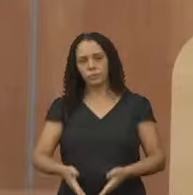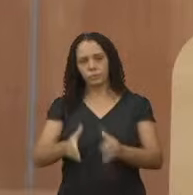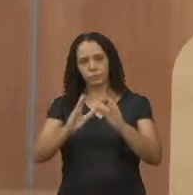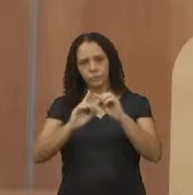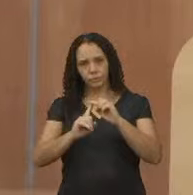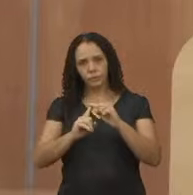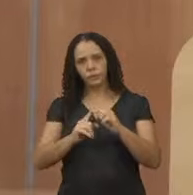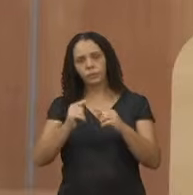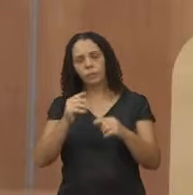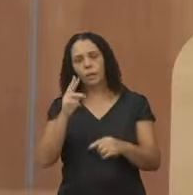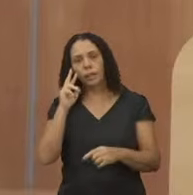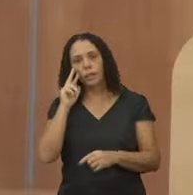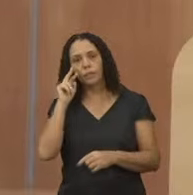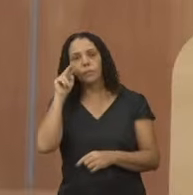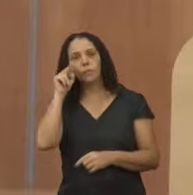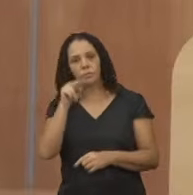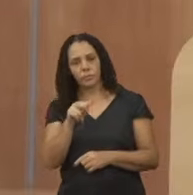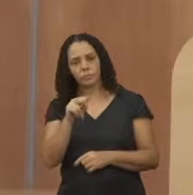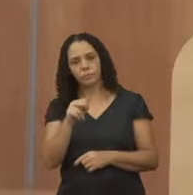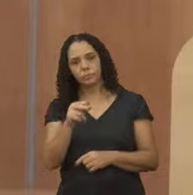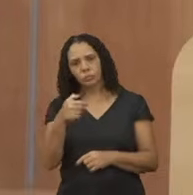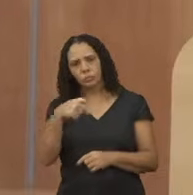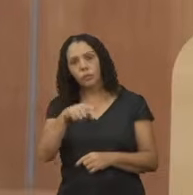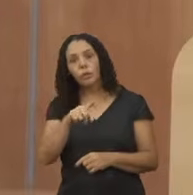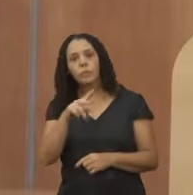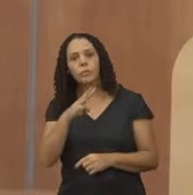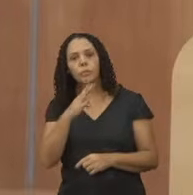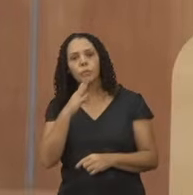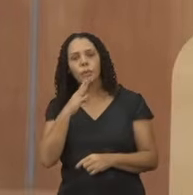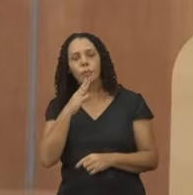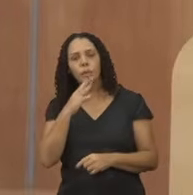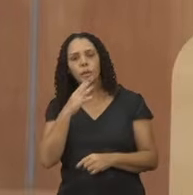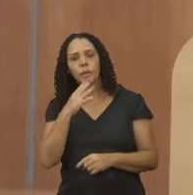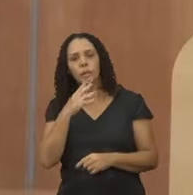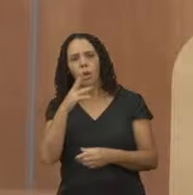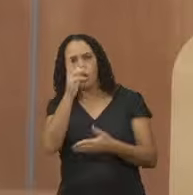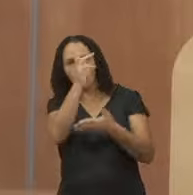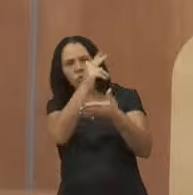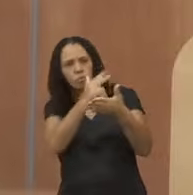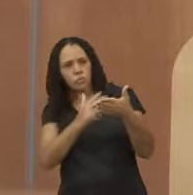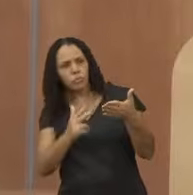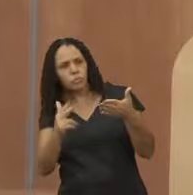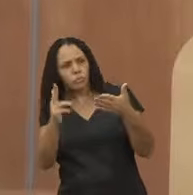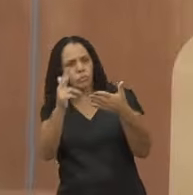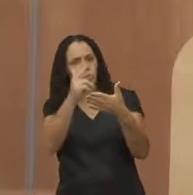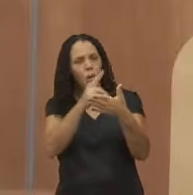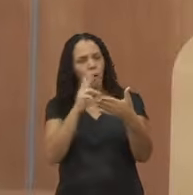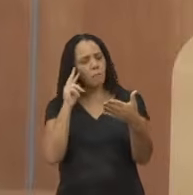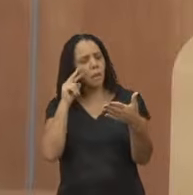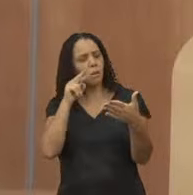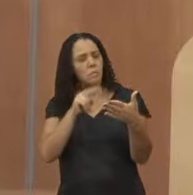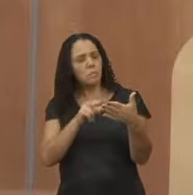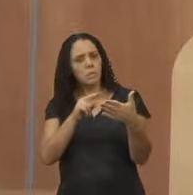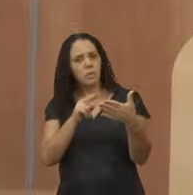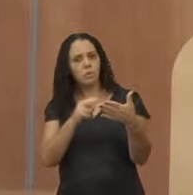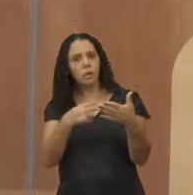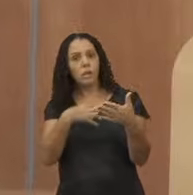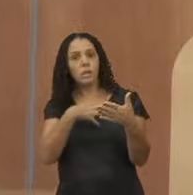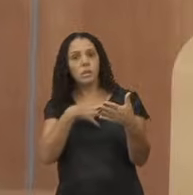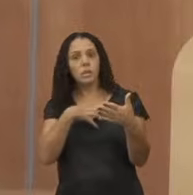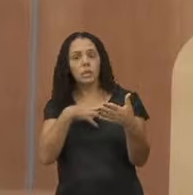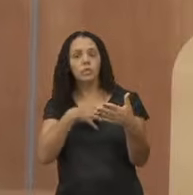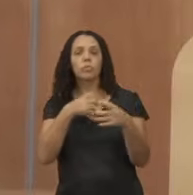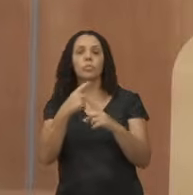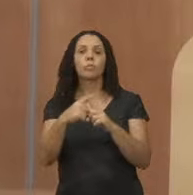para conhecer e, desde então, isso vem provocando sensações positivas no meu coração, para que a gente